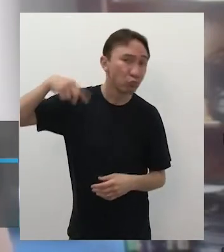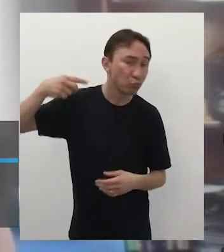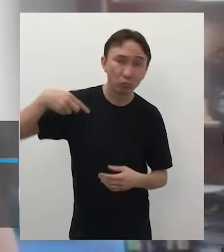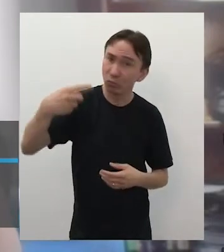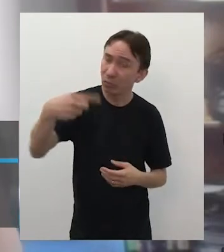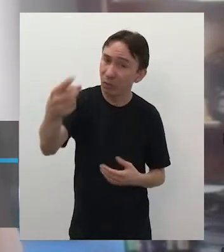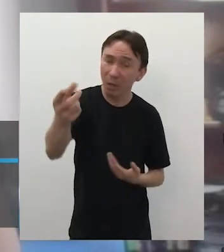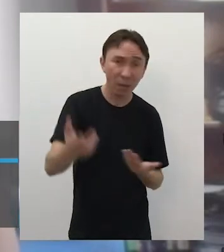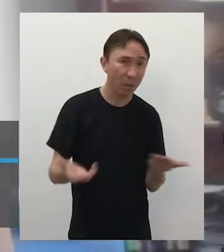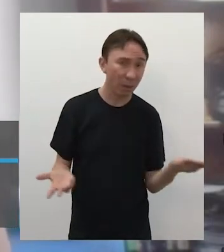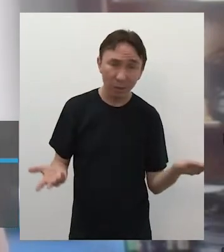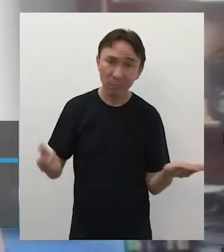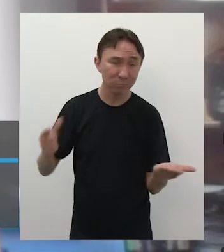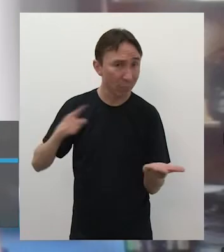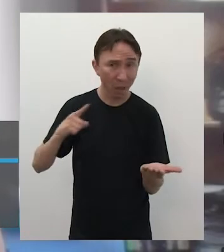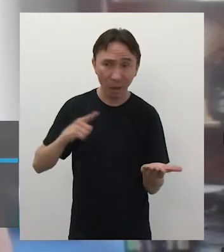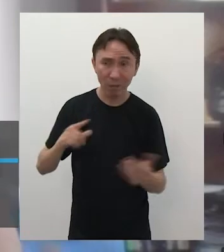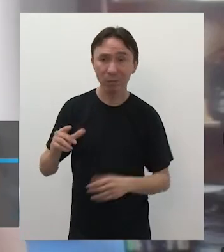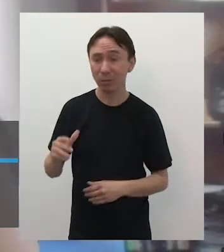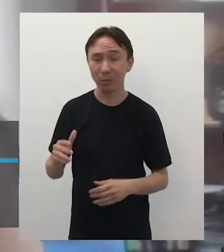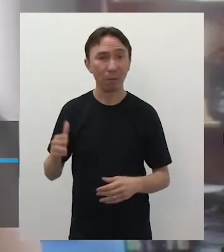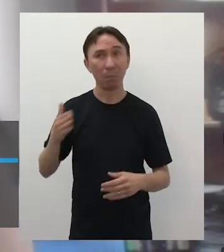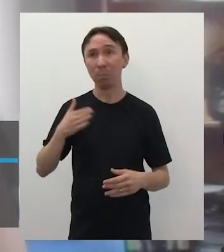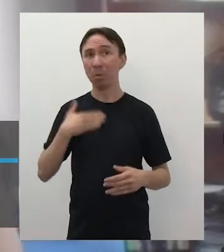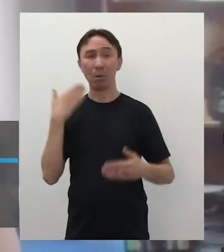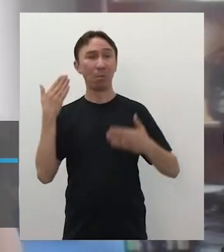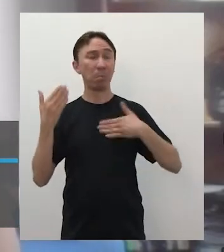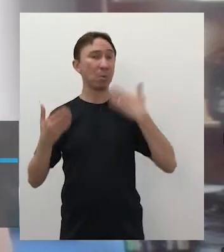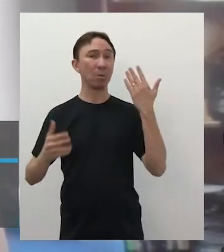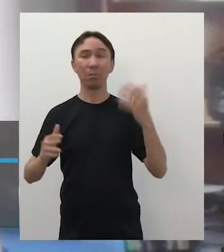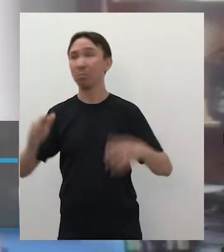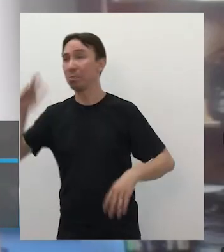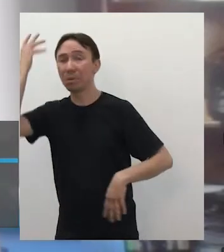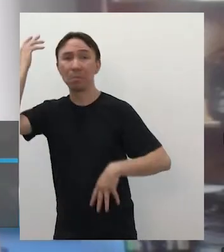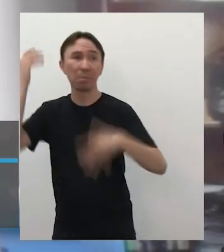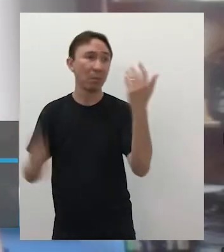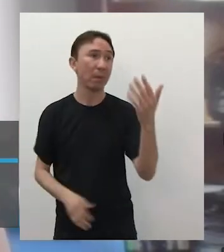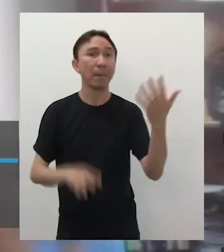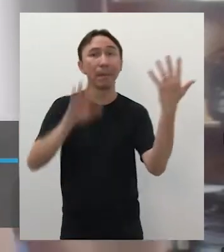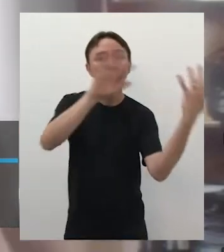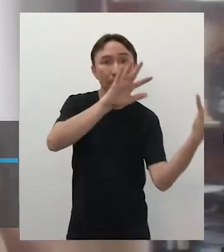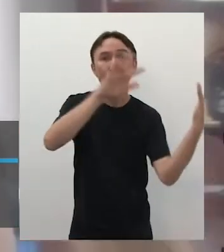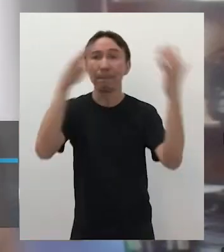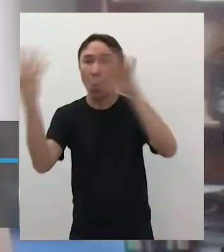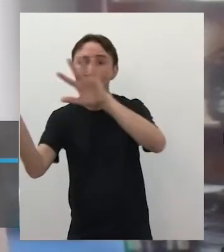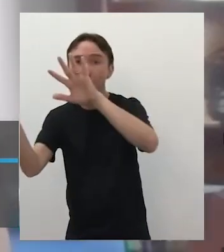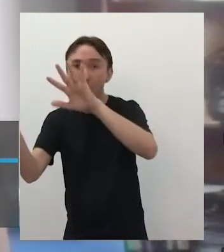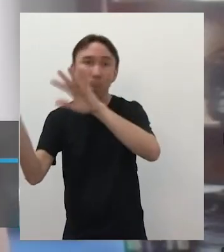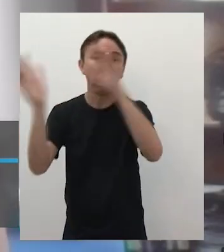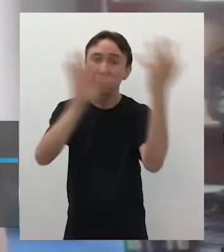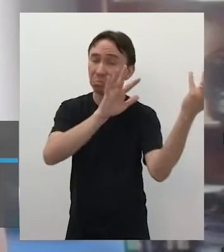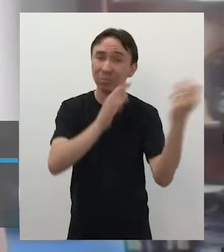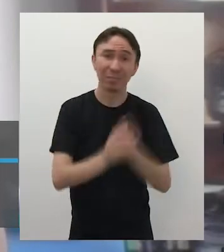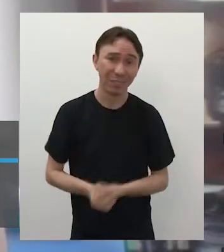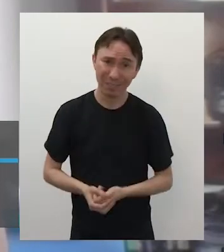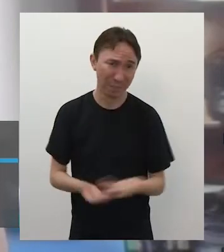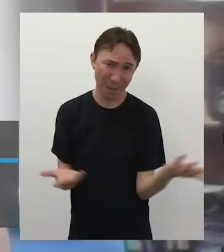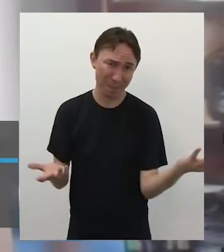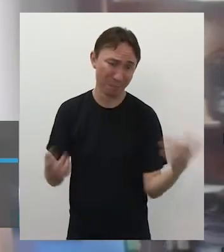preciso reavaliar isso porque o panorama mudou, né? O nosso cenário mudou. E a persistência justamente para a